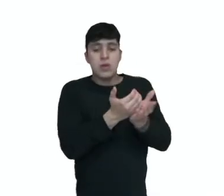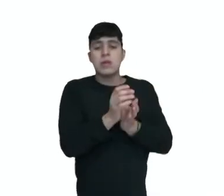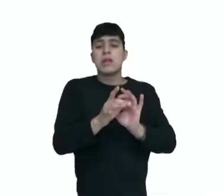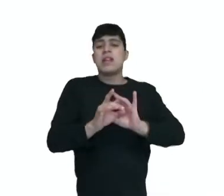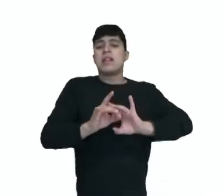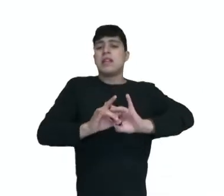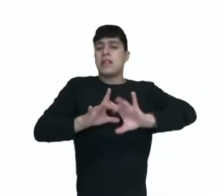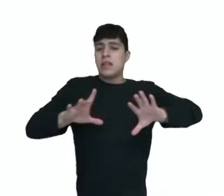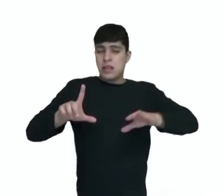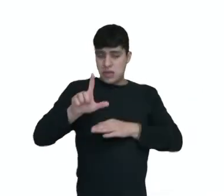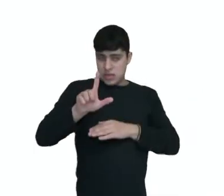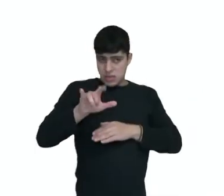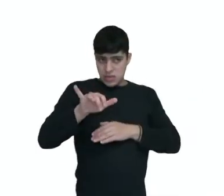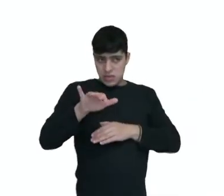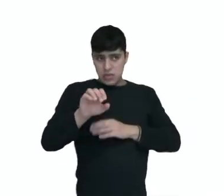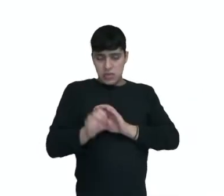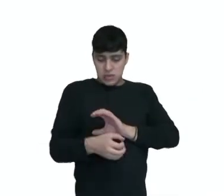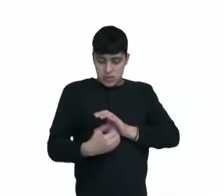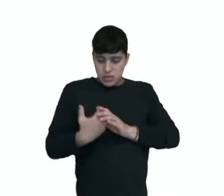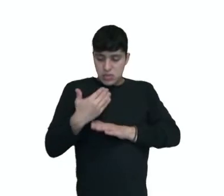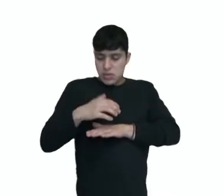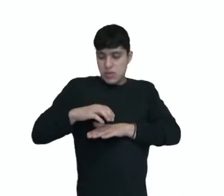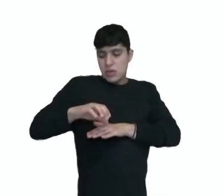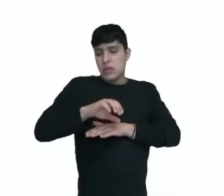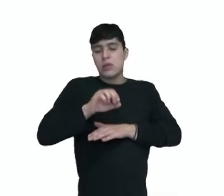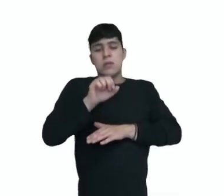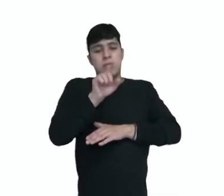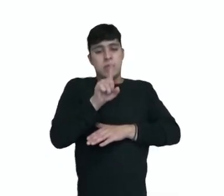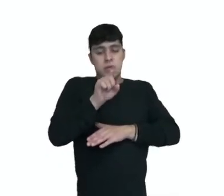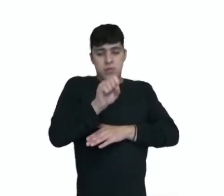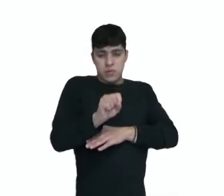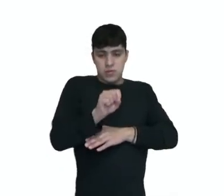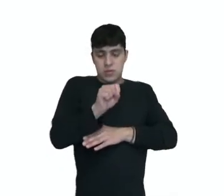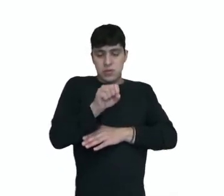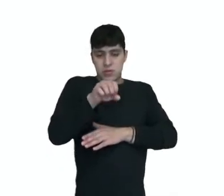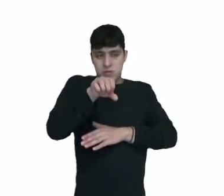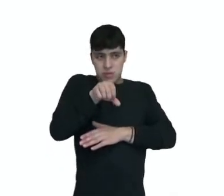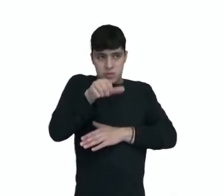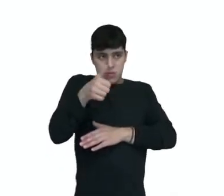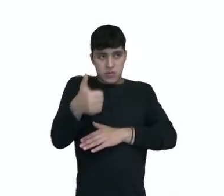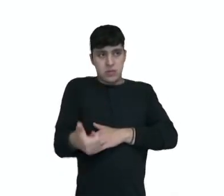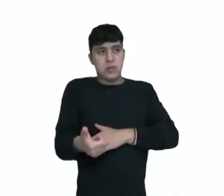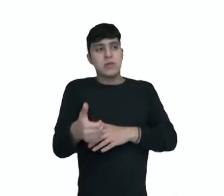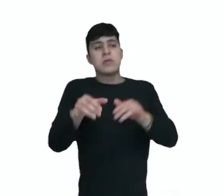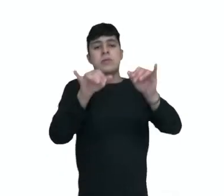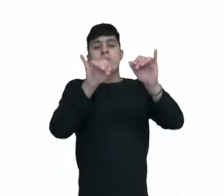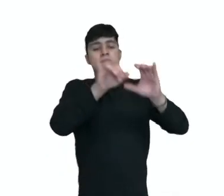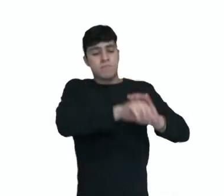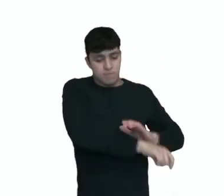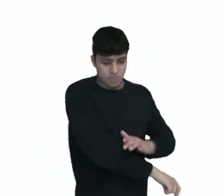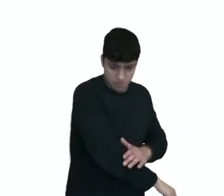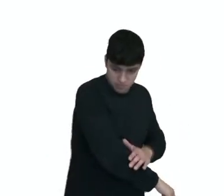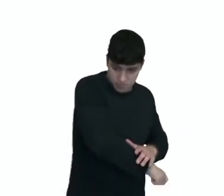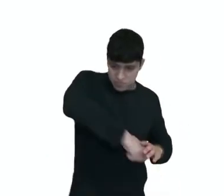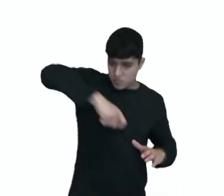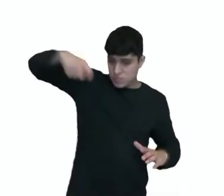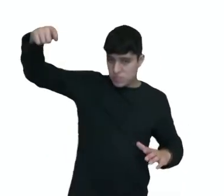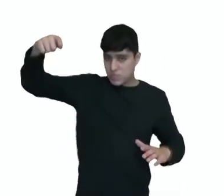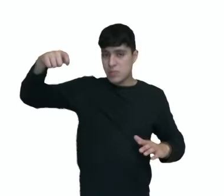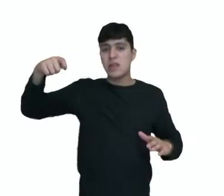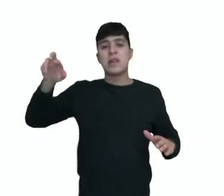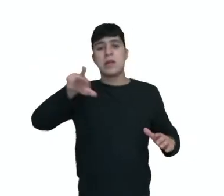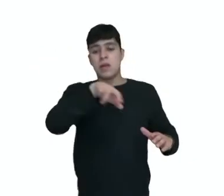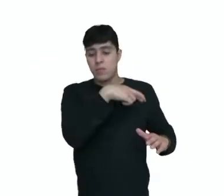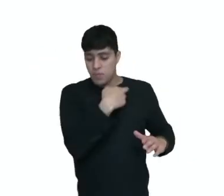a promulgação da Constituição de 1891, com a proclamação da República. Então tá lá, de um